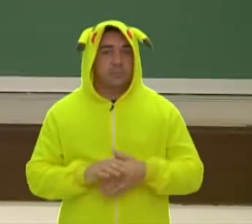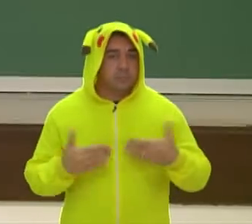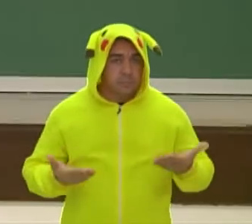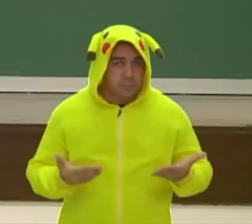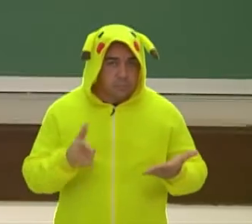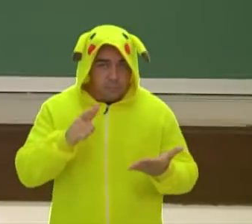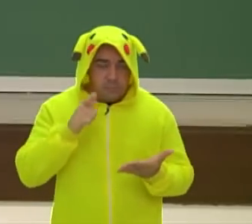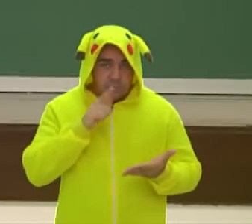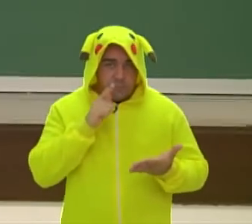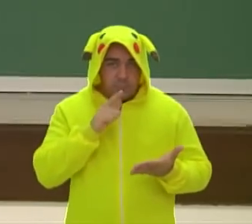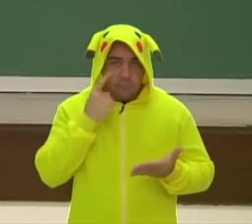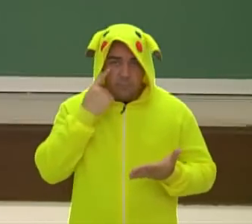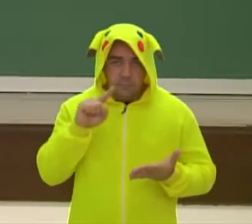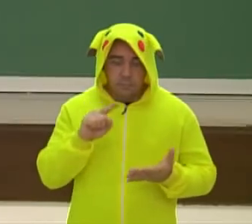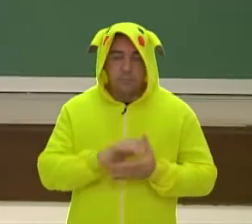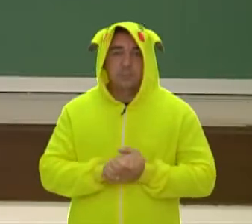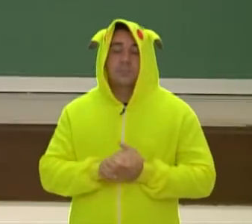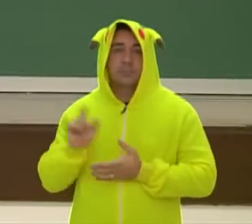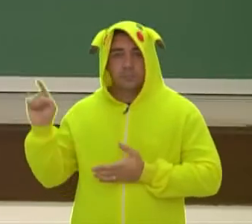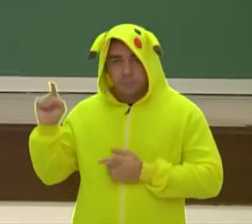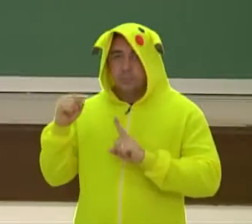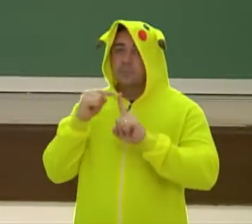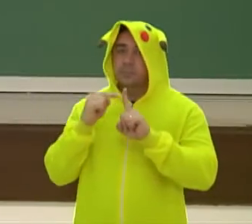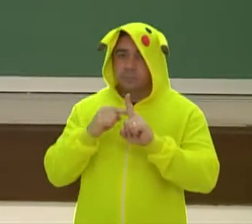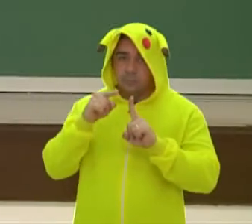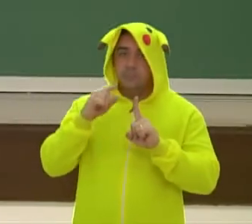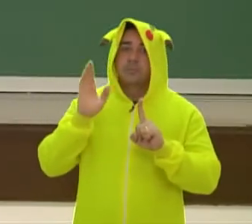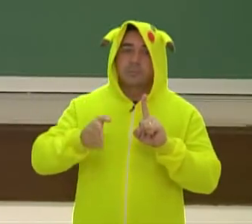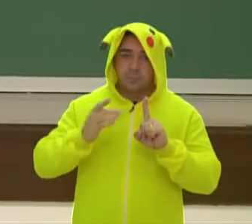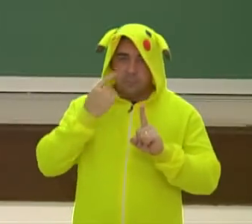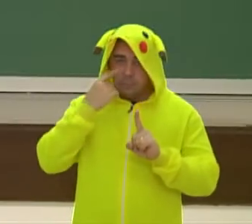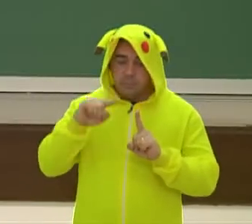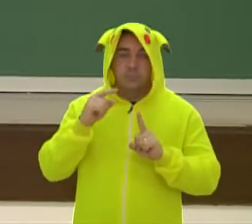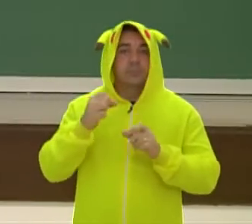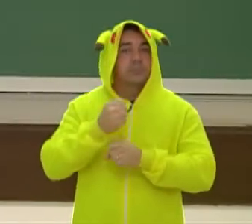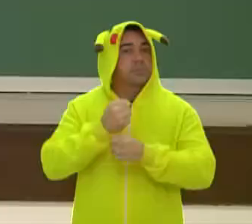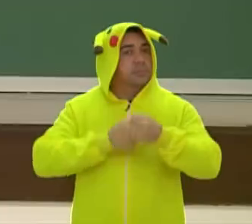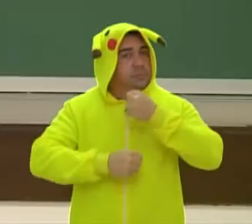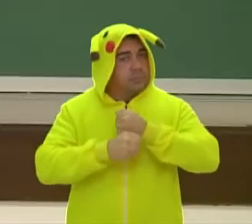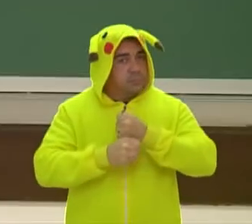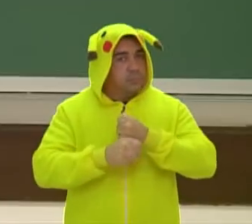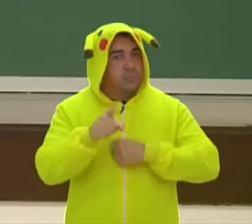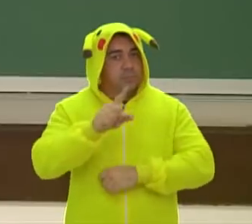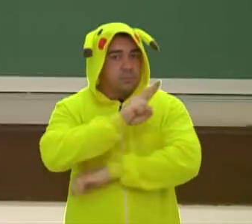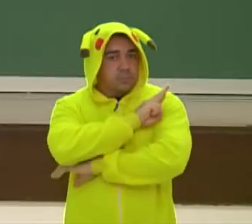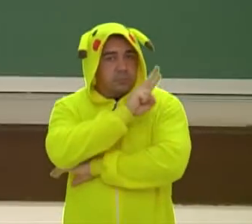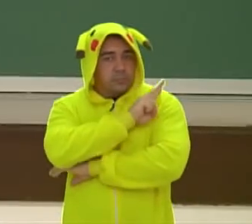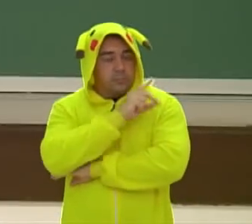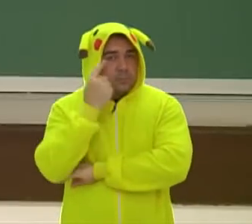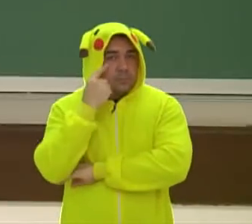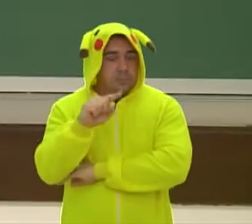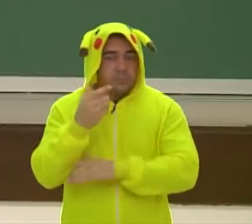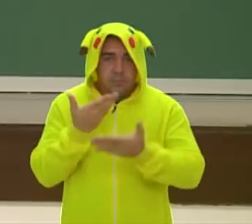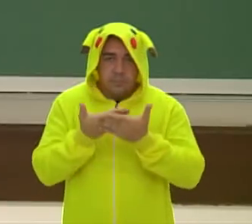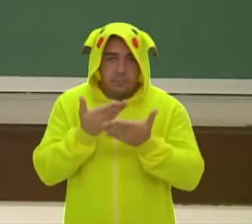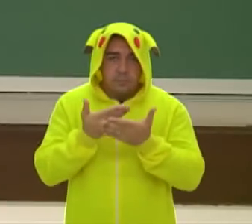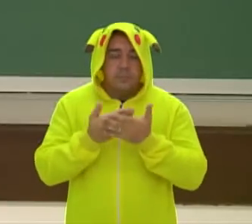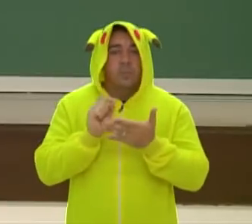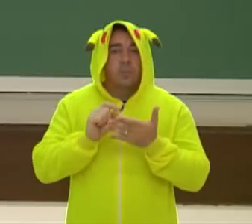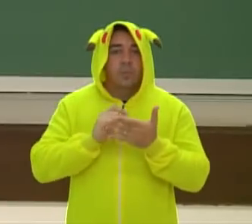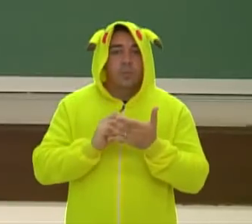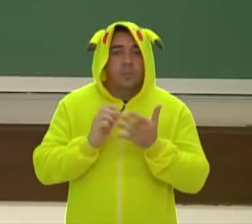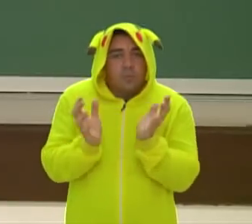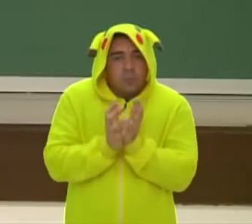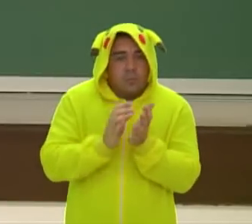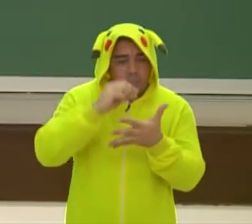E aí, gente, conseguiram? Esse tipo de exercício provavelmente você já fez no ano passado, na segunda série, porque quando estuda lá a parte, né,